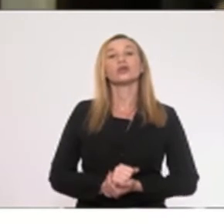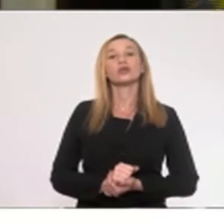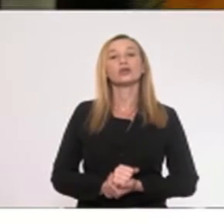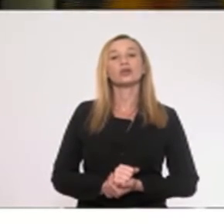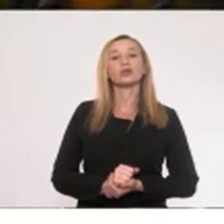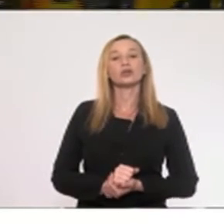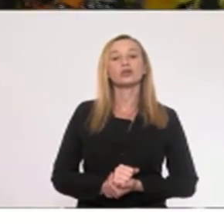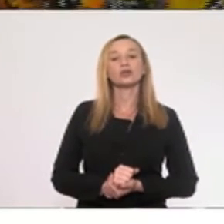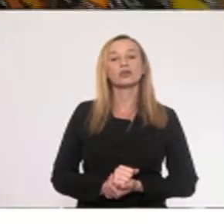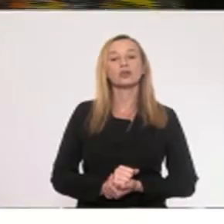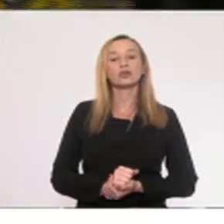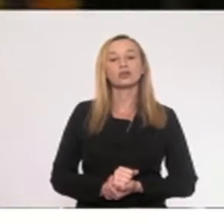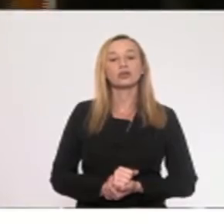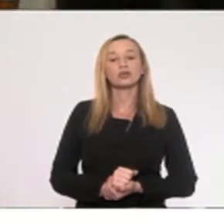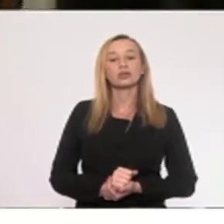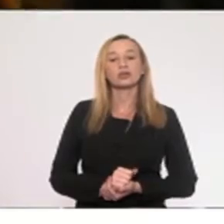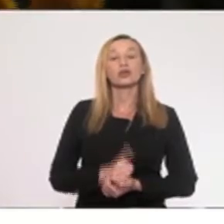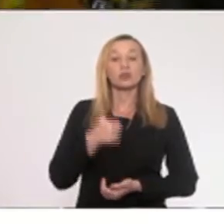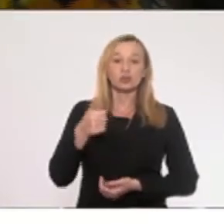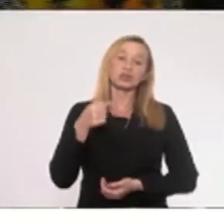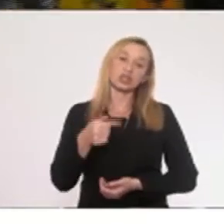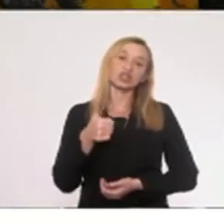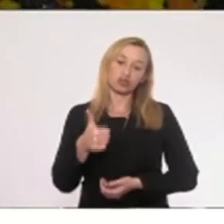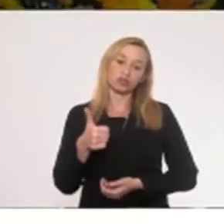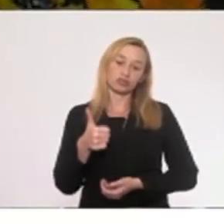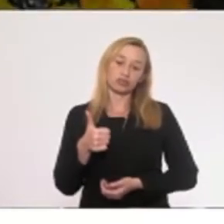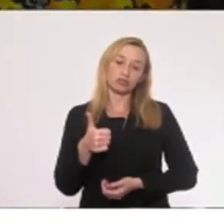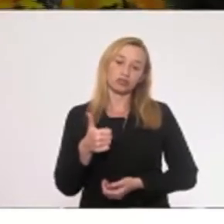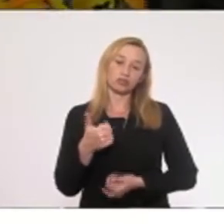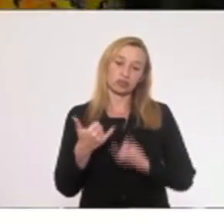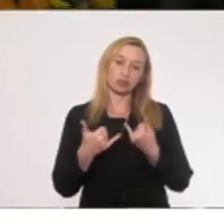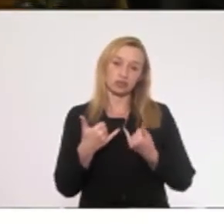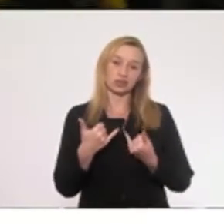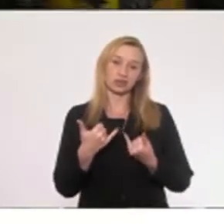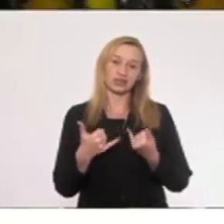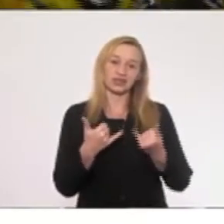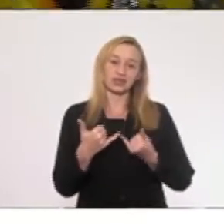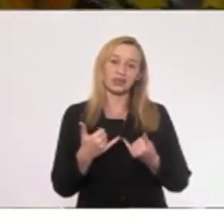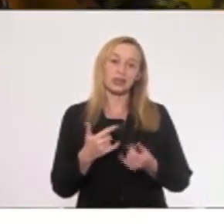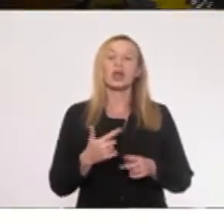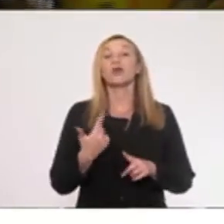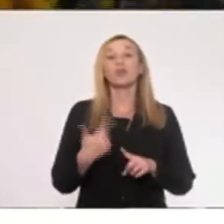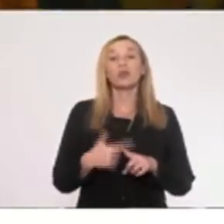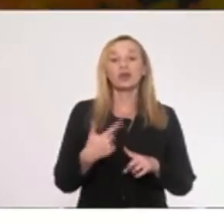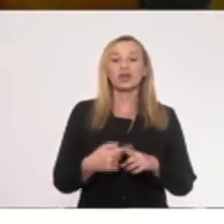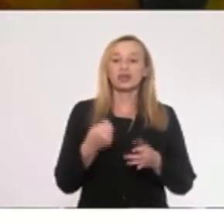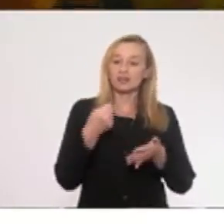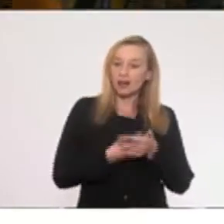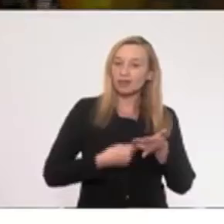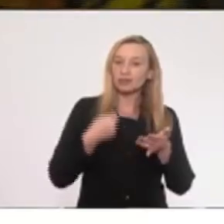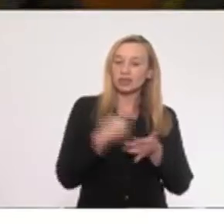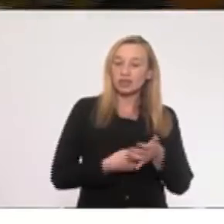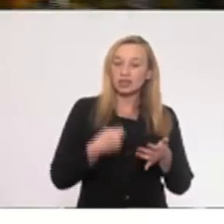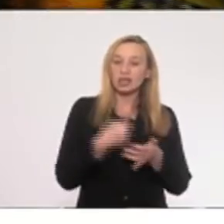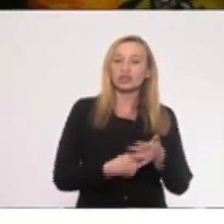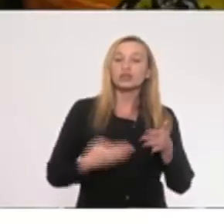O número não é esse, não, eu chamo 171 de propósito. Porque ainda está lutando na última